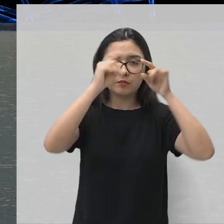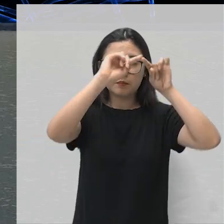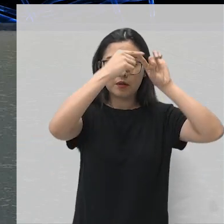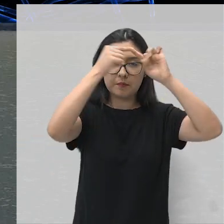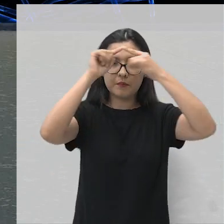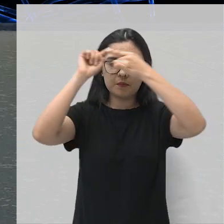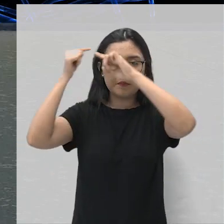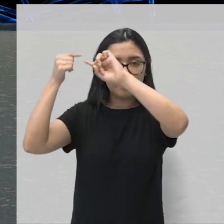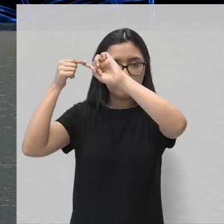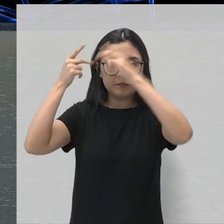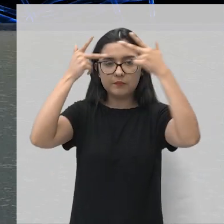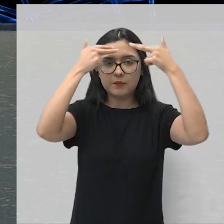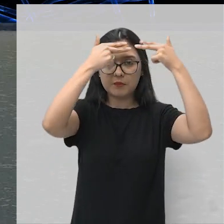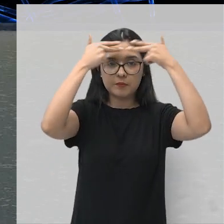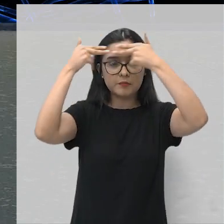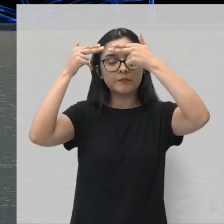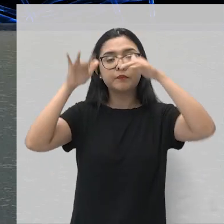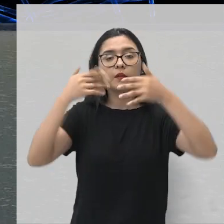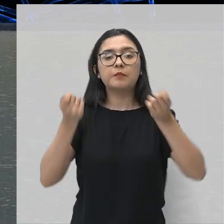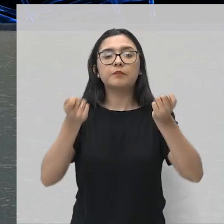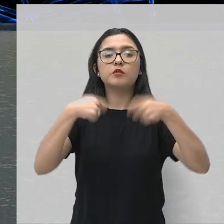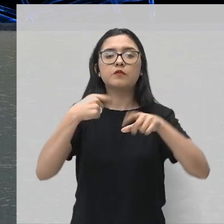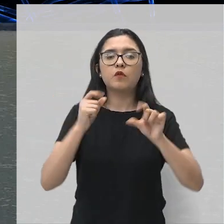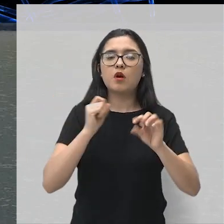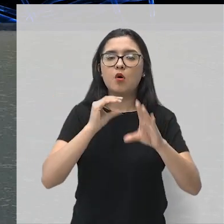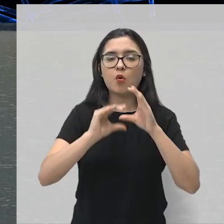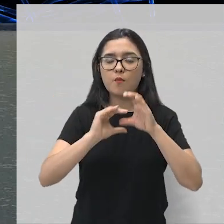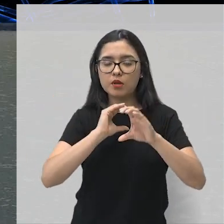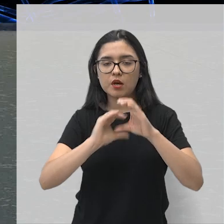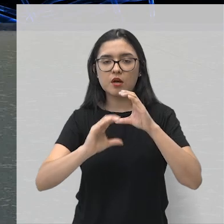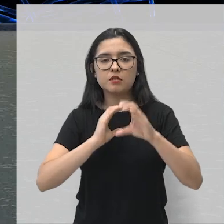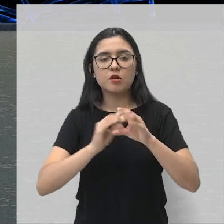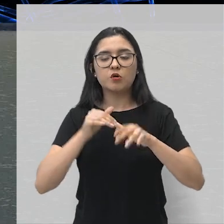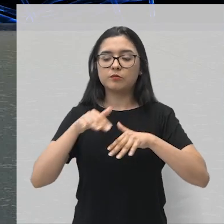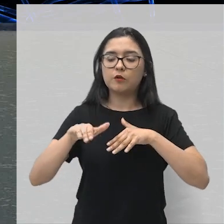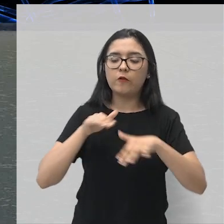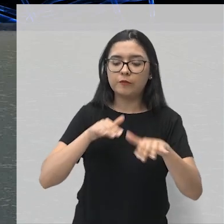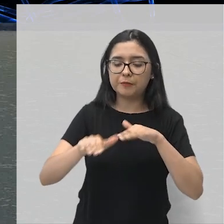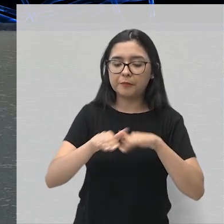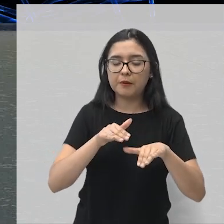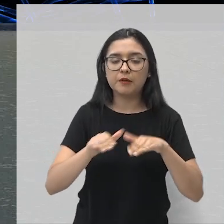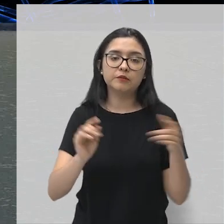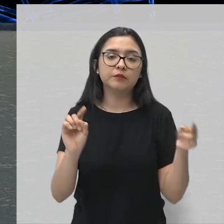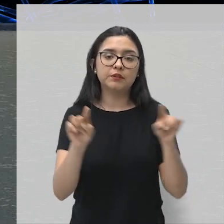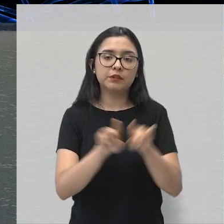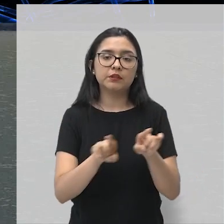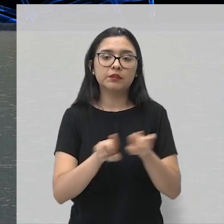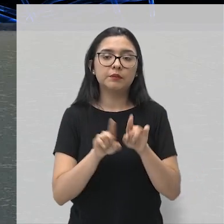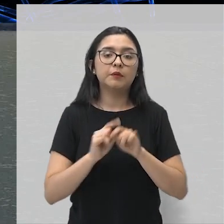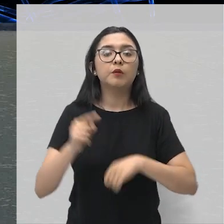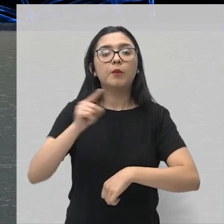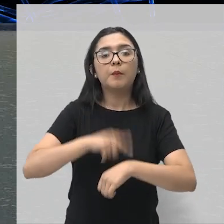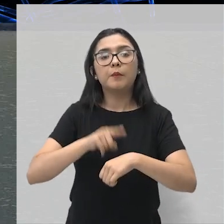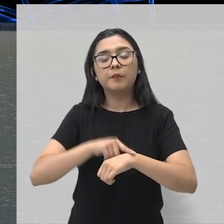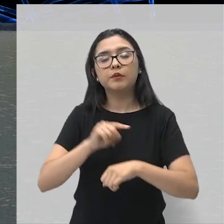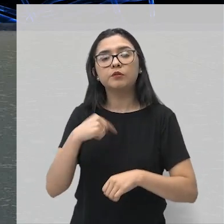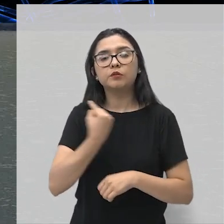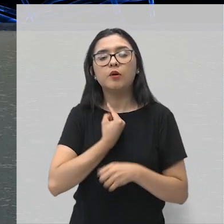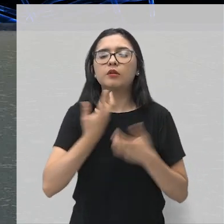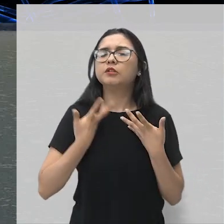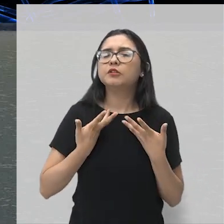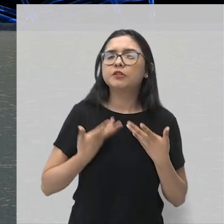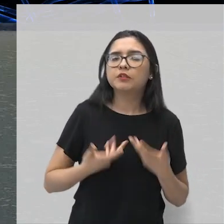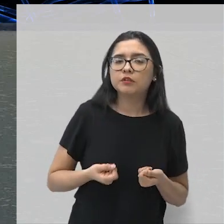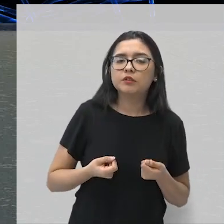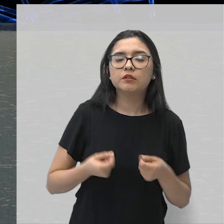para outro para tornar possível a comunicação, os movimentos e até no momento que a gente